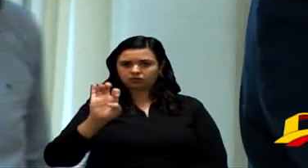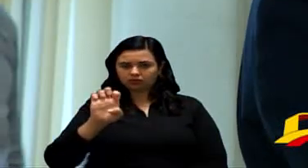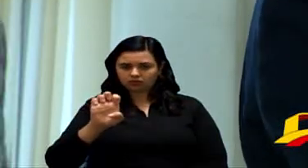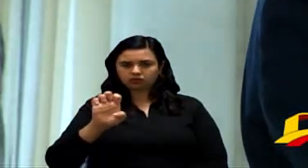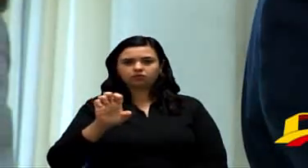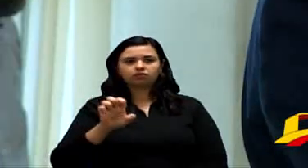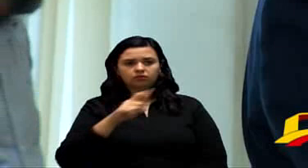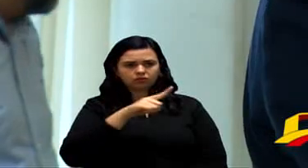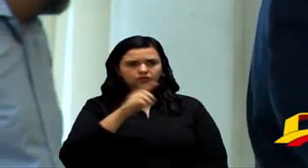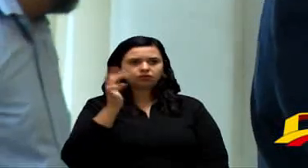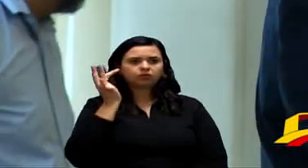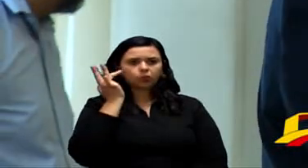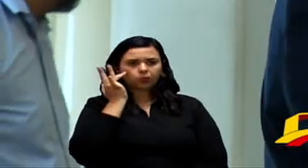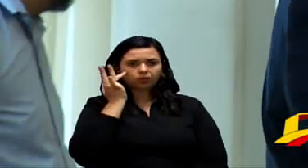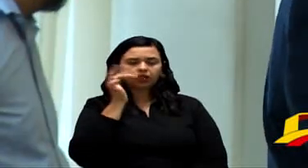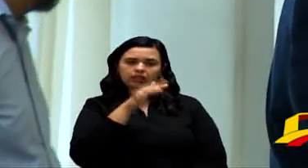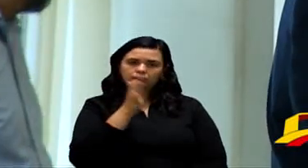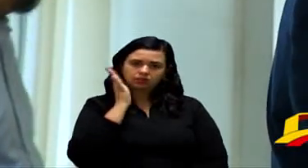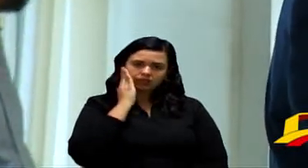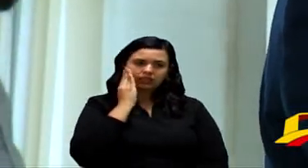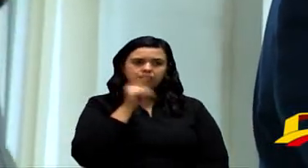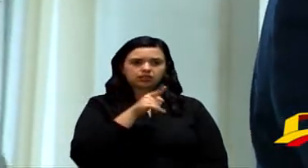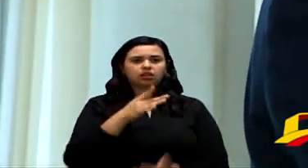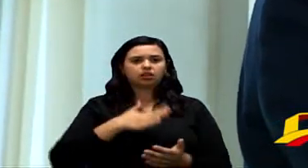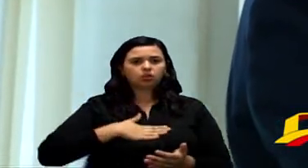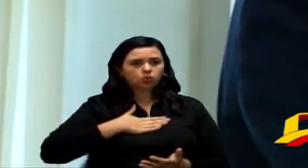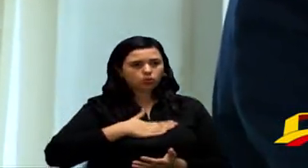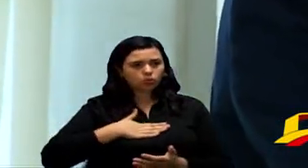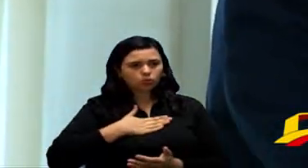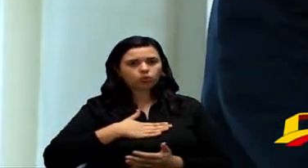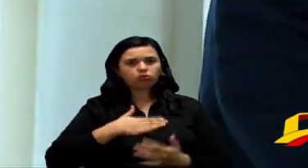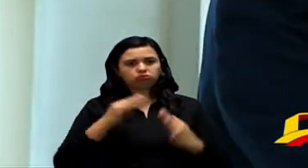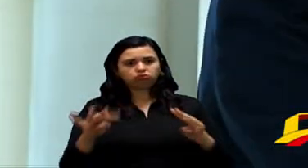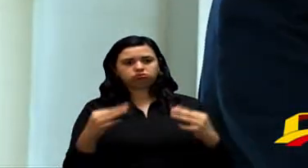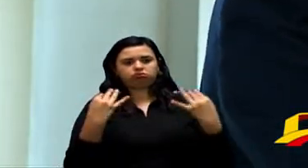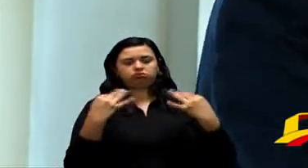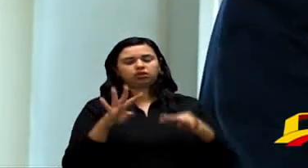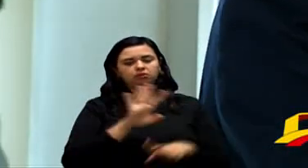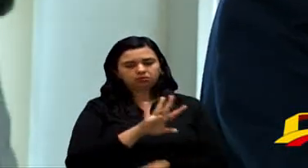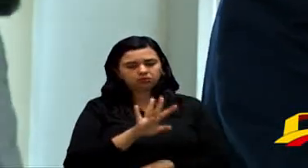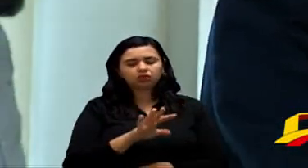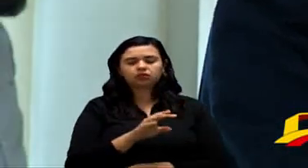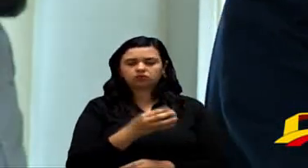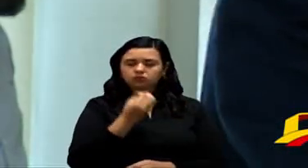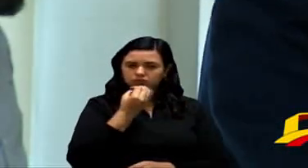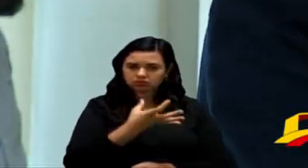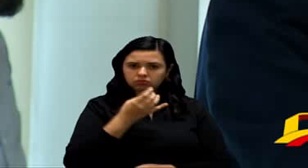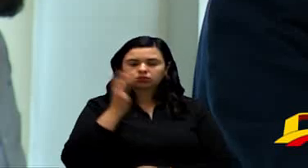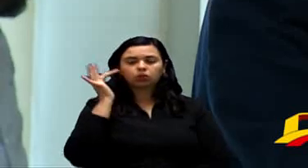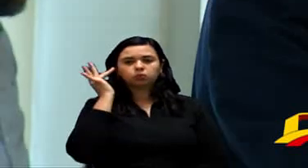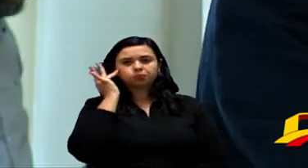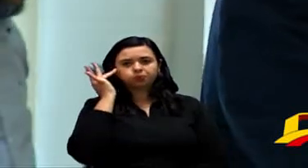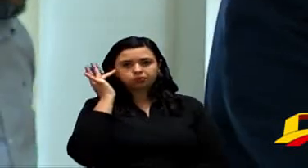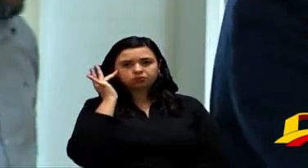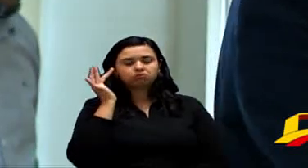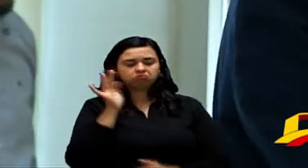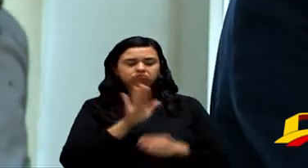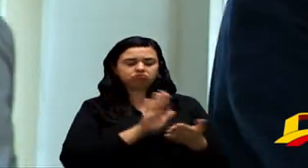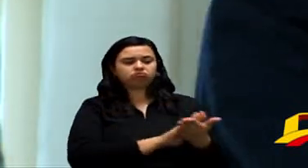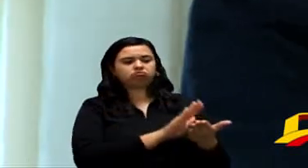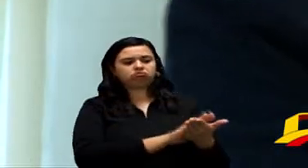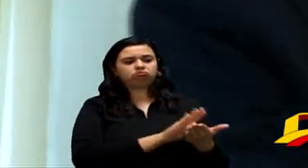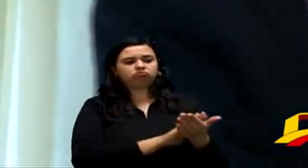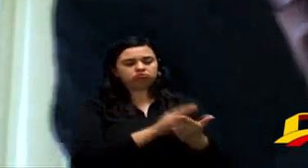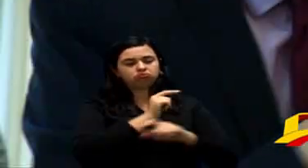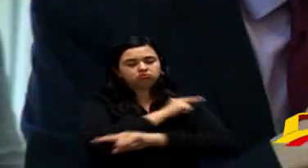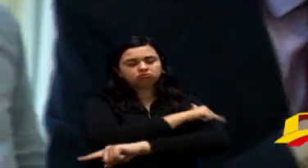mas polêmico mas vossa excelência eu sei que é sensato foi uma decisão muito sensata e gostaria de parabenizar só aumentou o